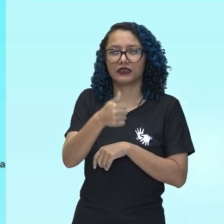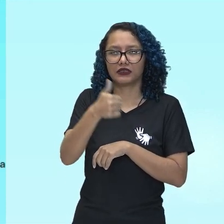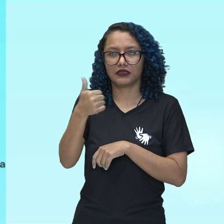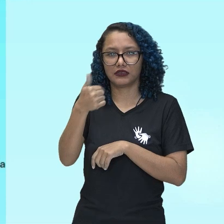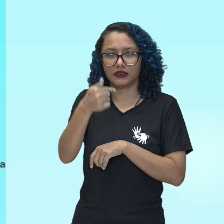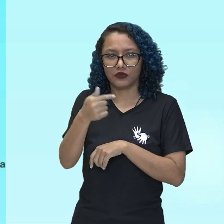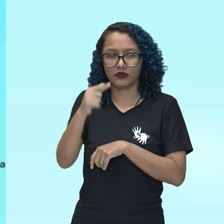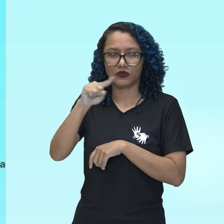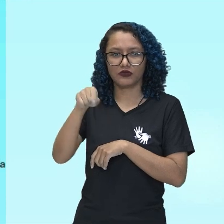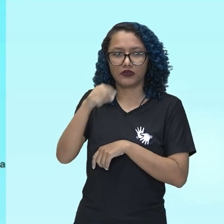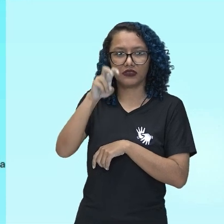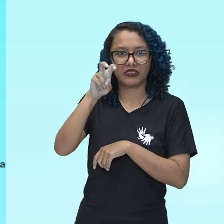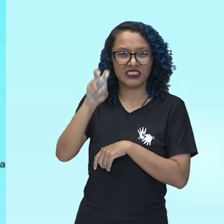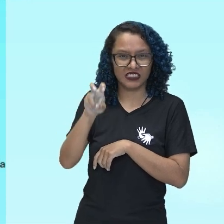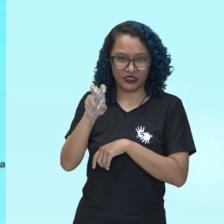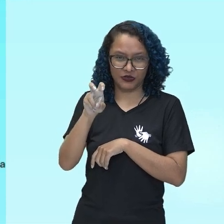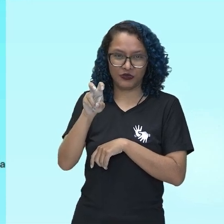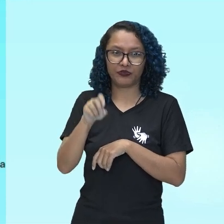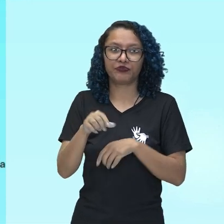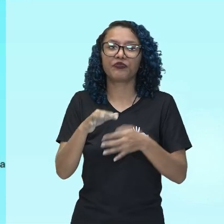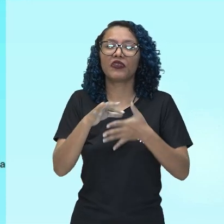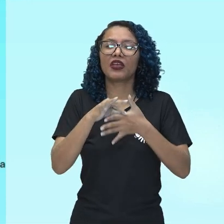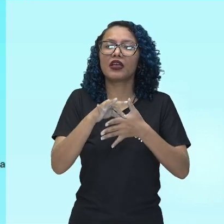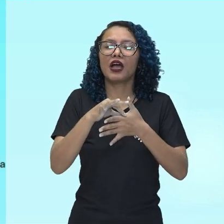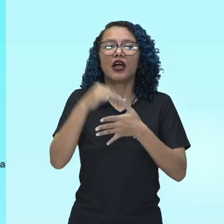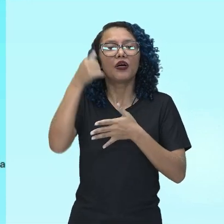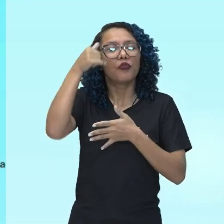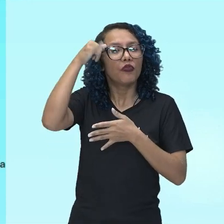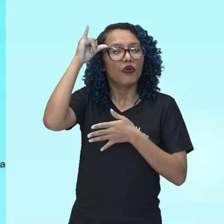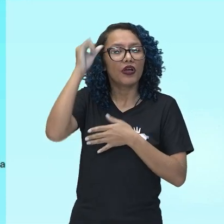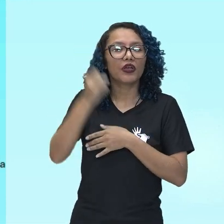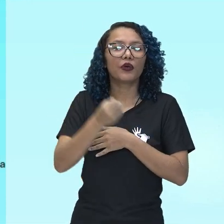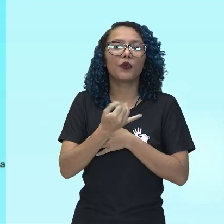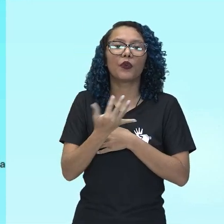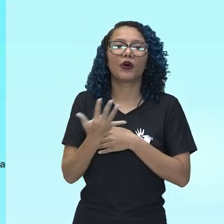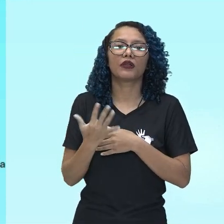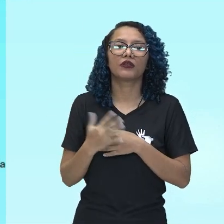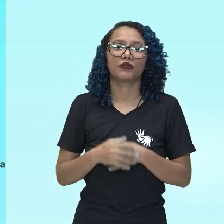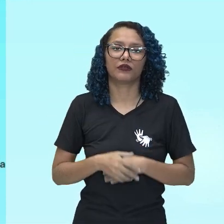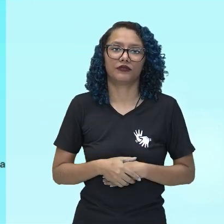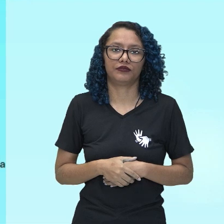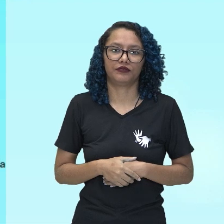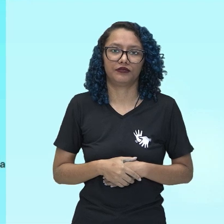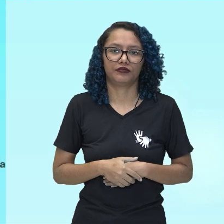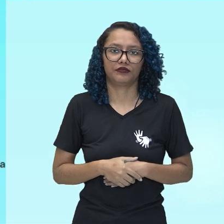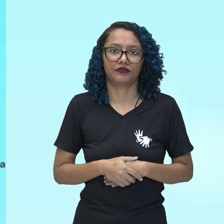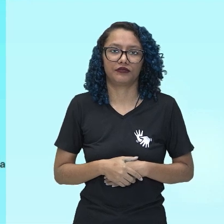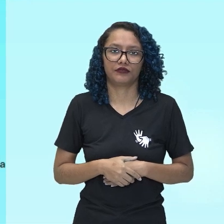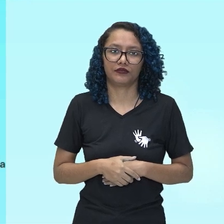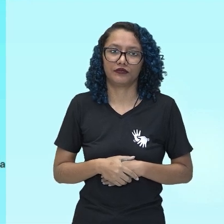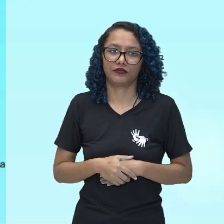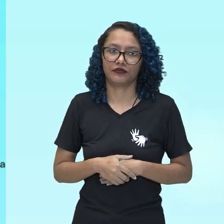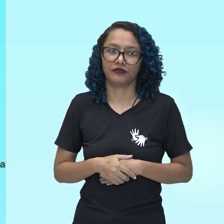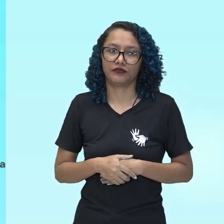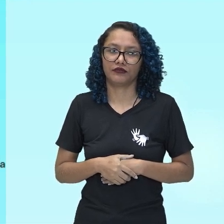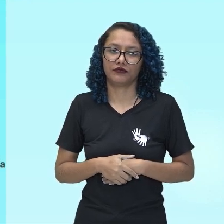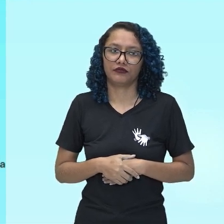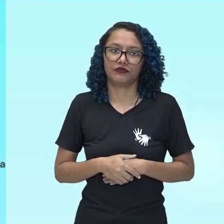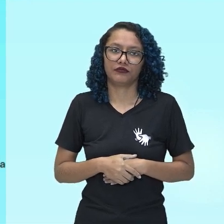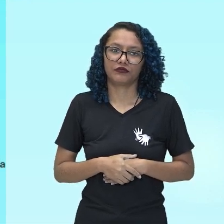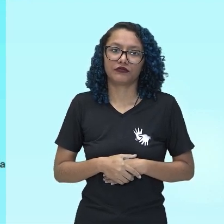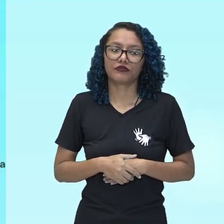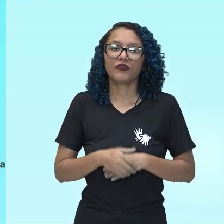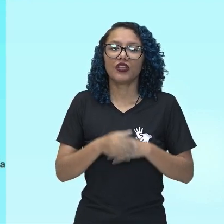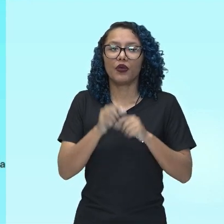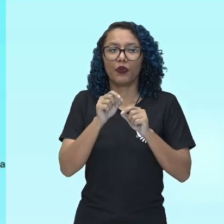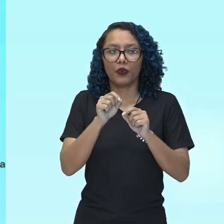E assim vai. A carne de boi, aí você já pode imaginar que sim, tem um consumo do animal, lavagem